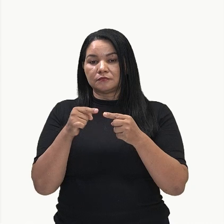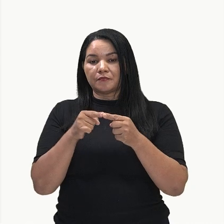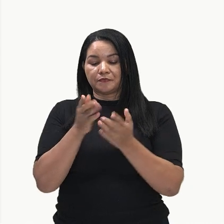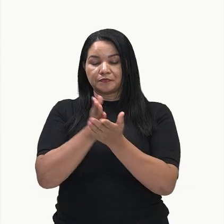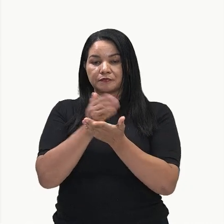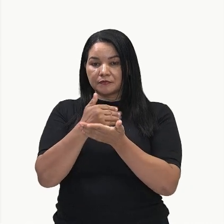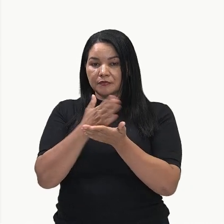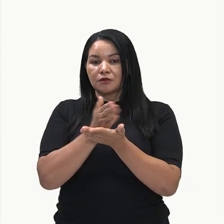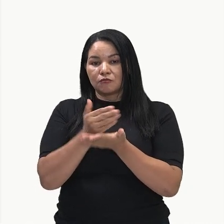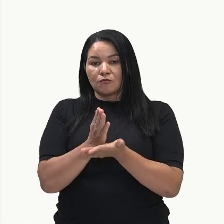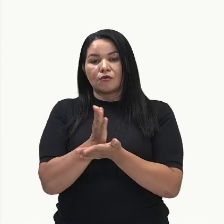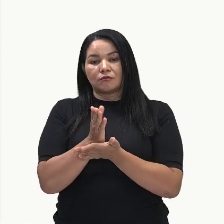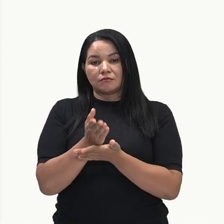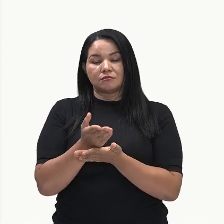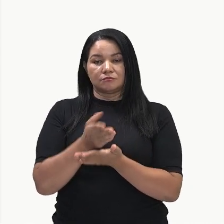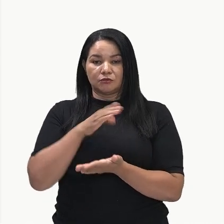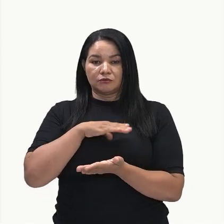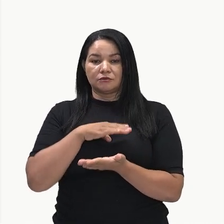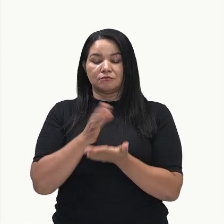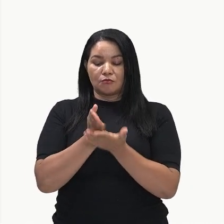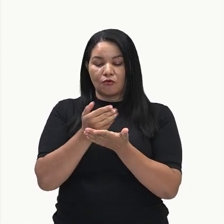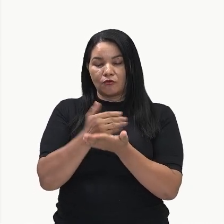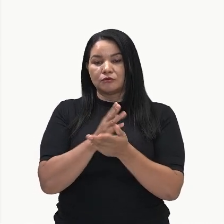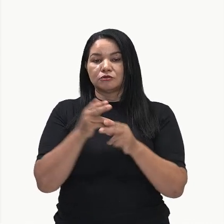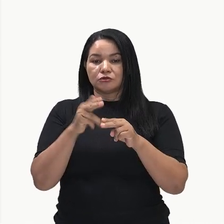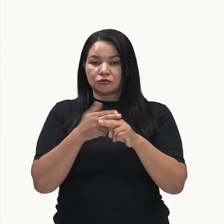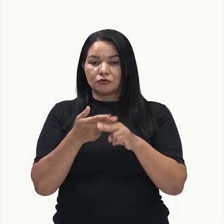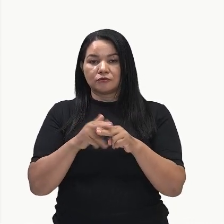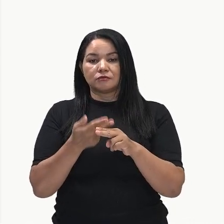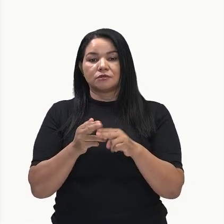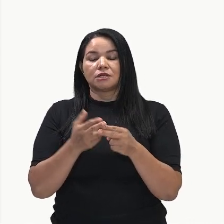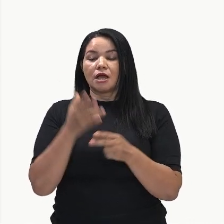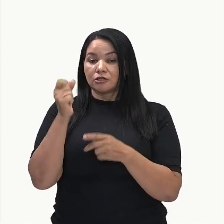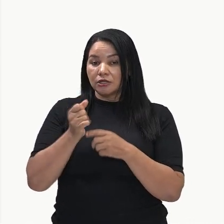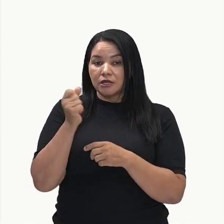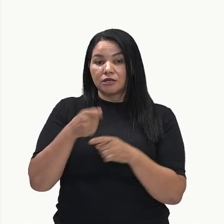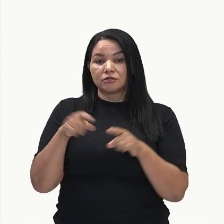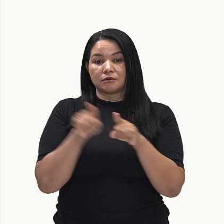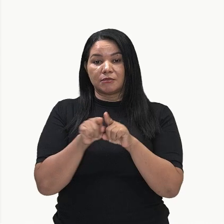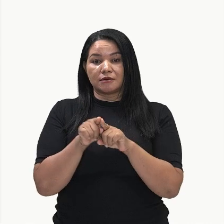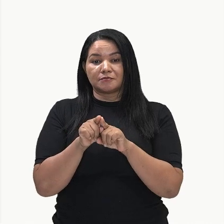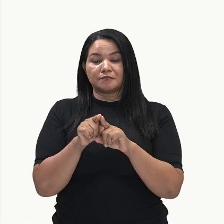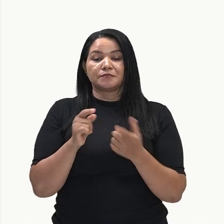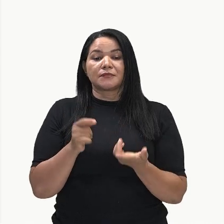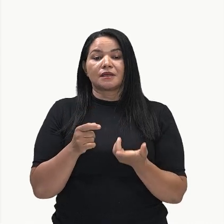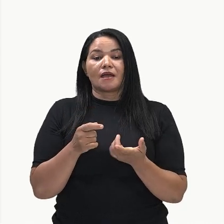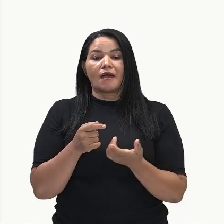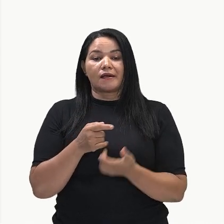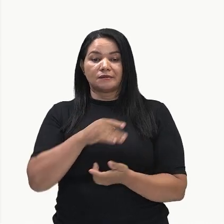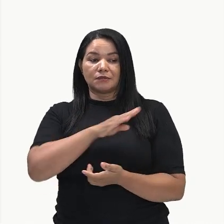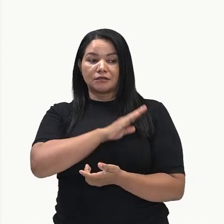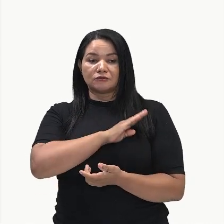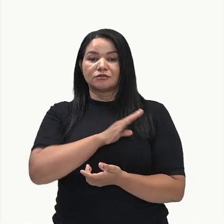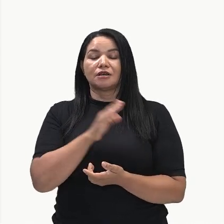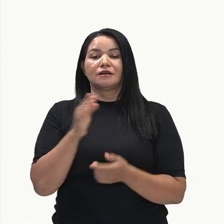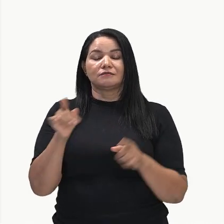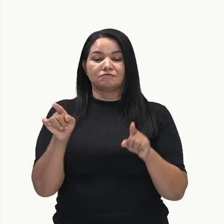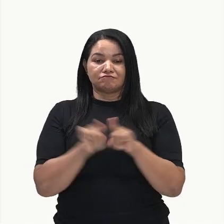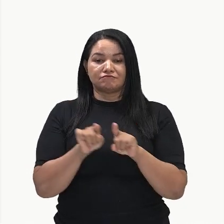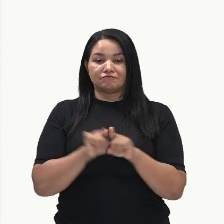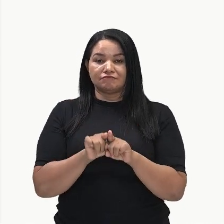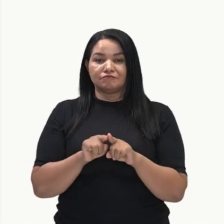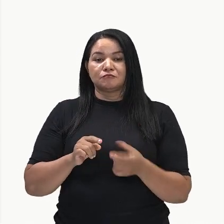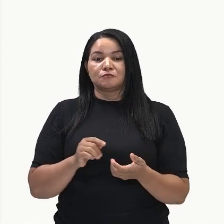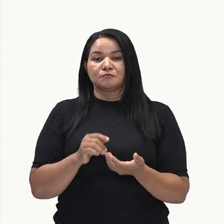né? Digamos que tem bolo de chocolate, bolo de leite condensado, bolo de maracujá, né? Então, veja,